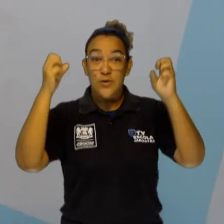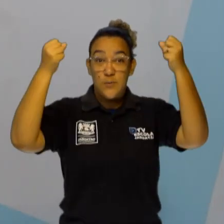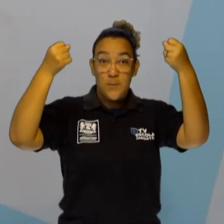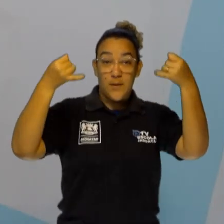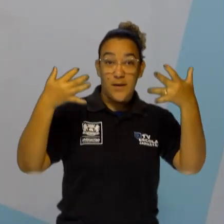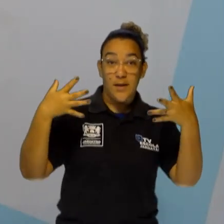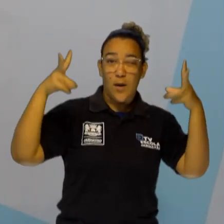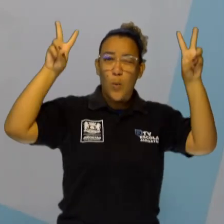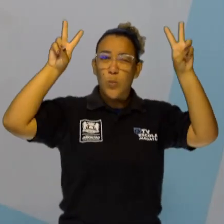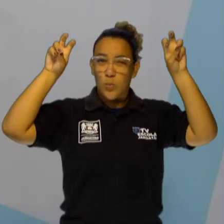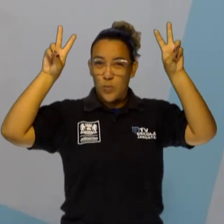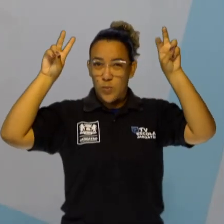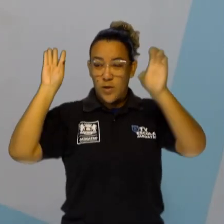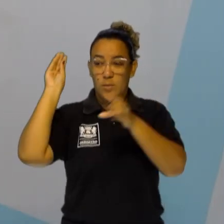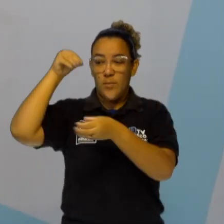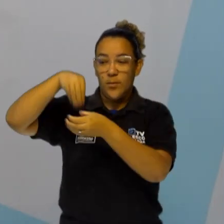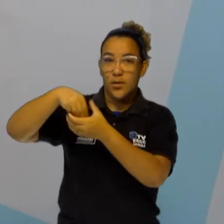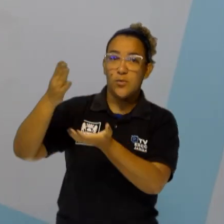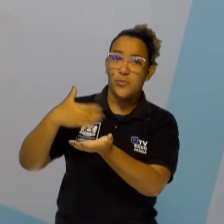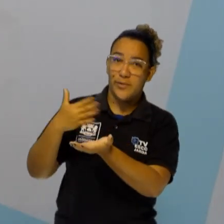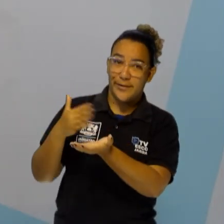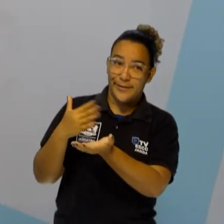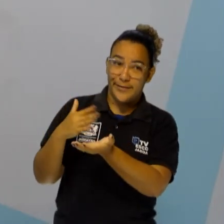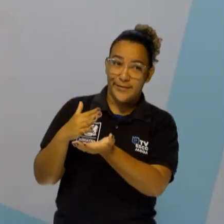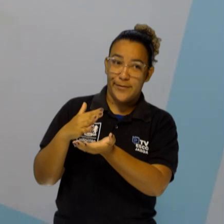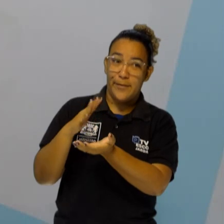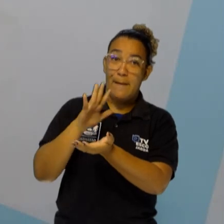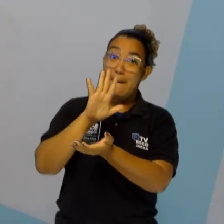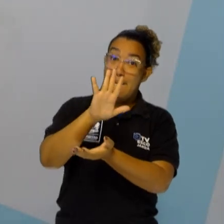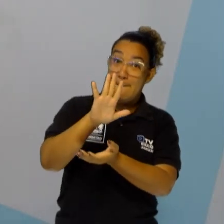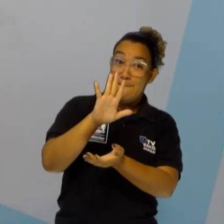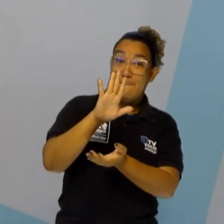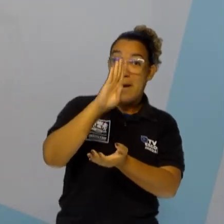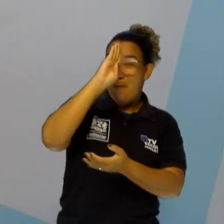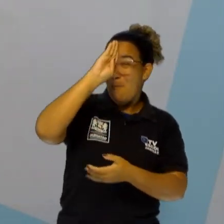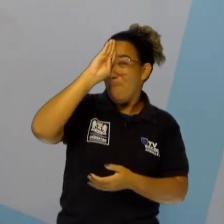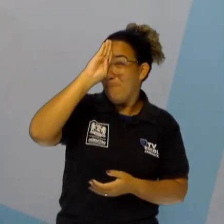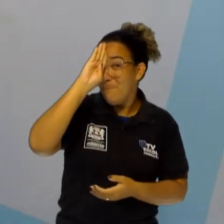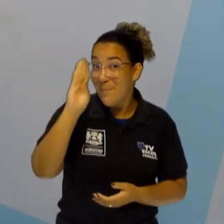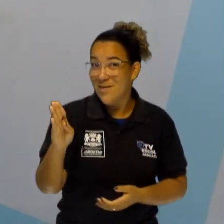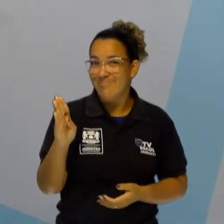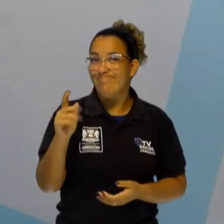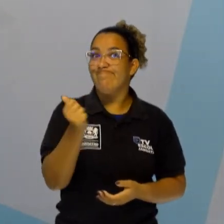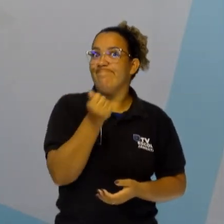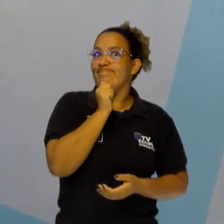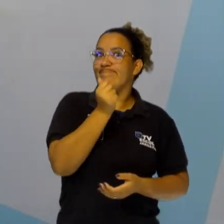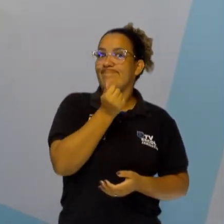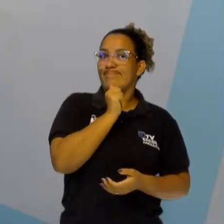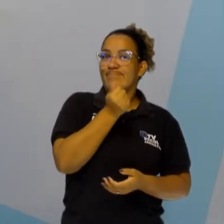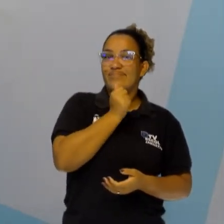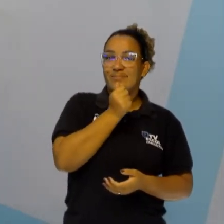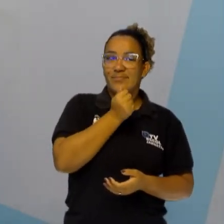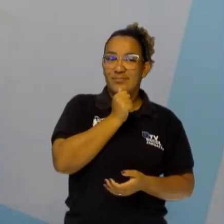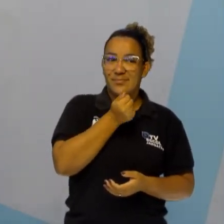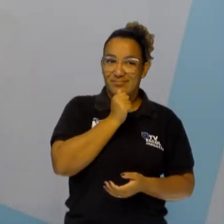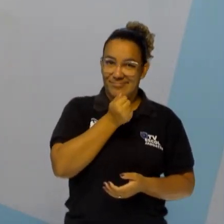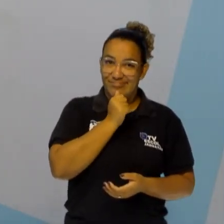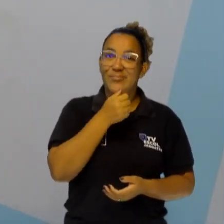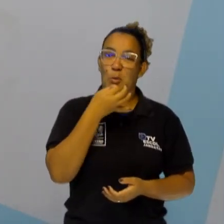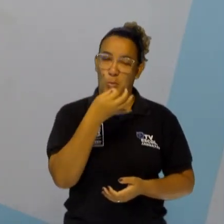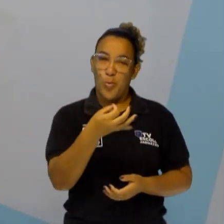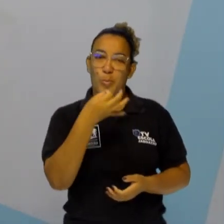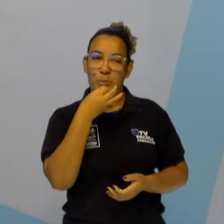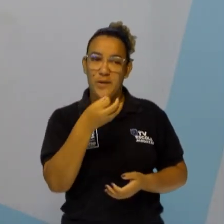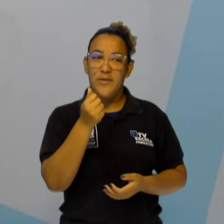livro, mas ainda é cedo para a gente dizer que o objetivo principal dele é exatamente construir uma argumentação. Construir